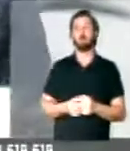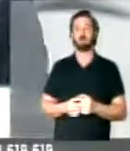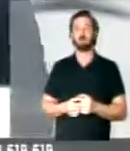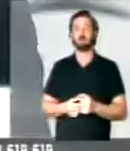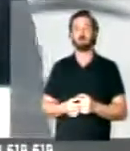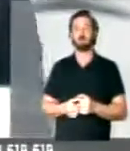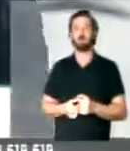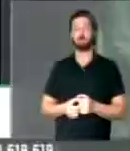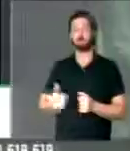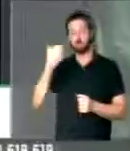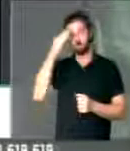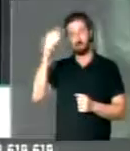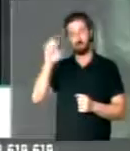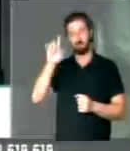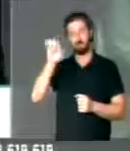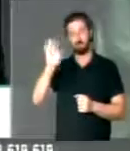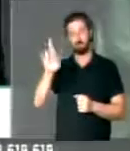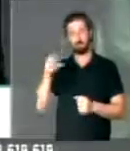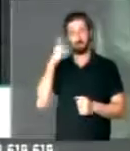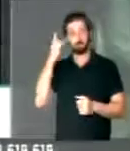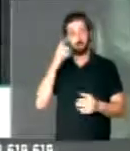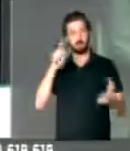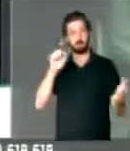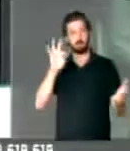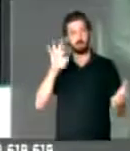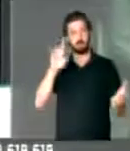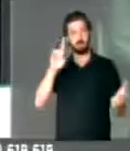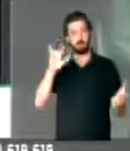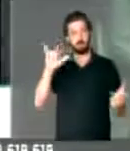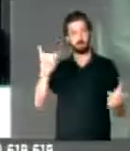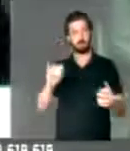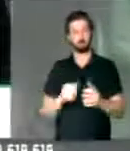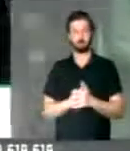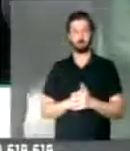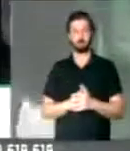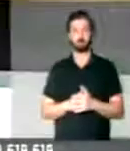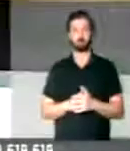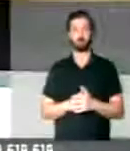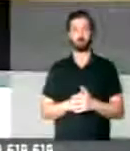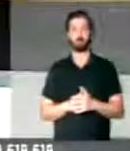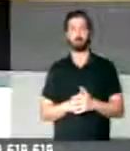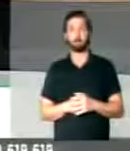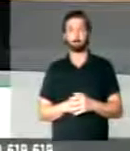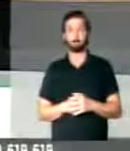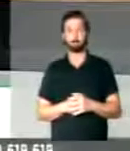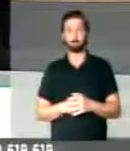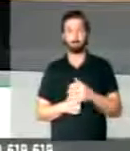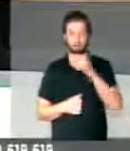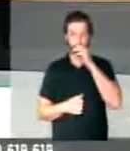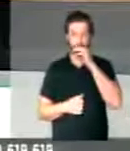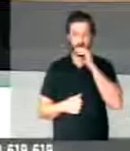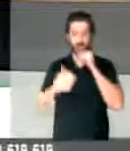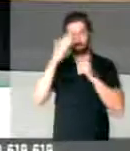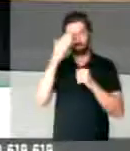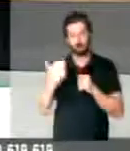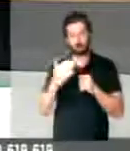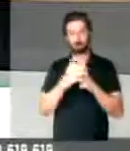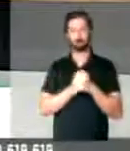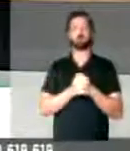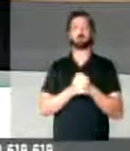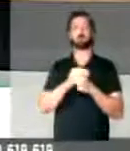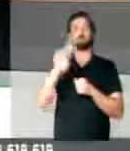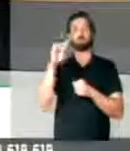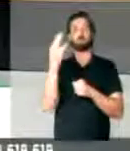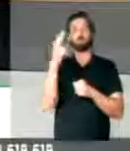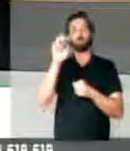Muito obrigado, deputado Evair. Deputado José Estélio, do Rio Grande do Sul. Muito obrigado, caro deputado Heitor Chu,